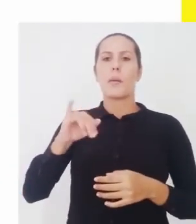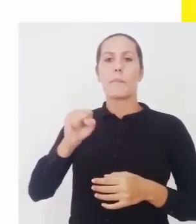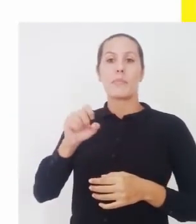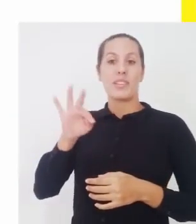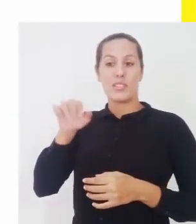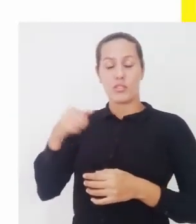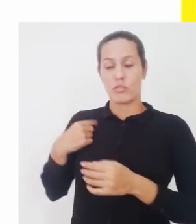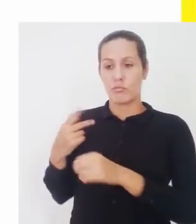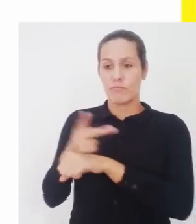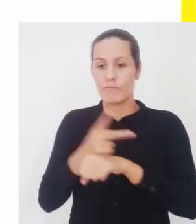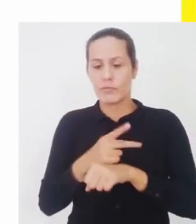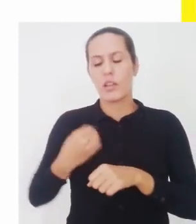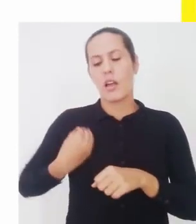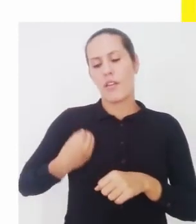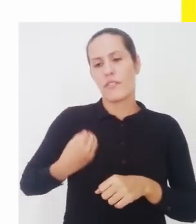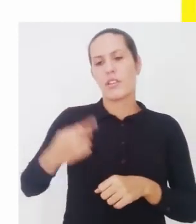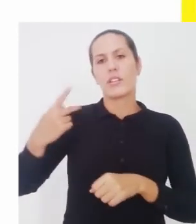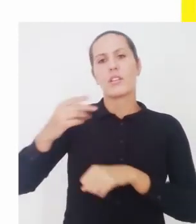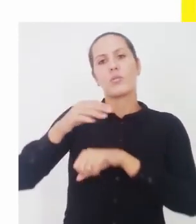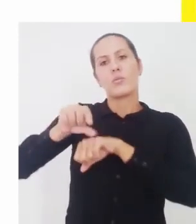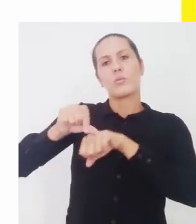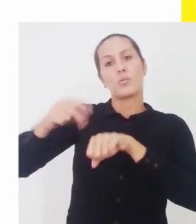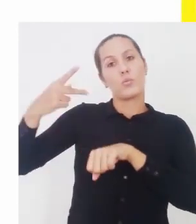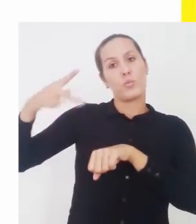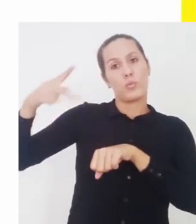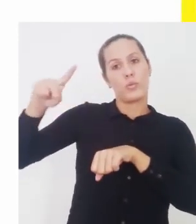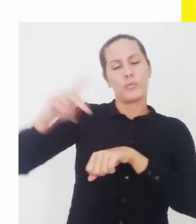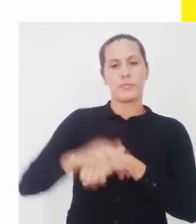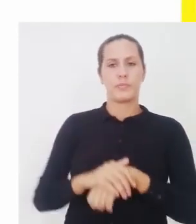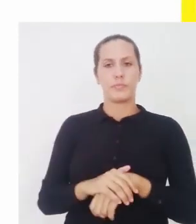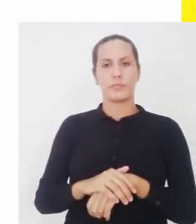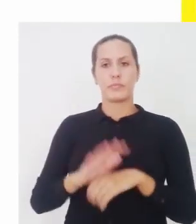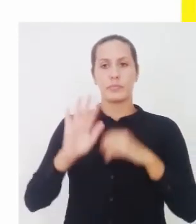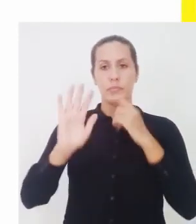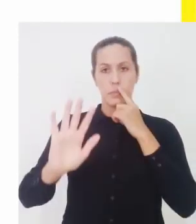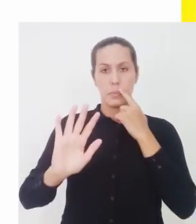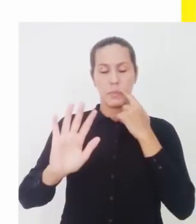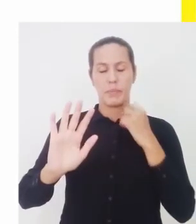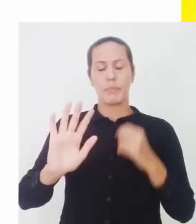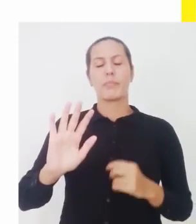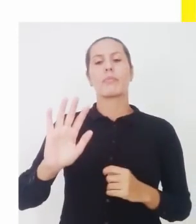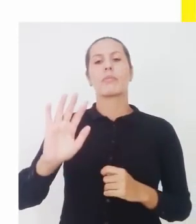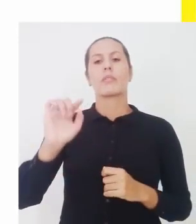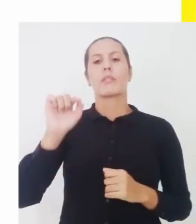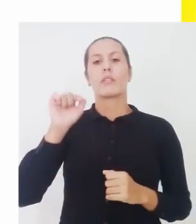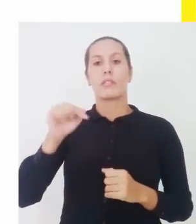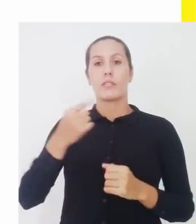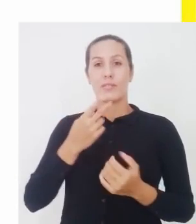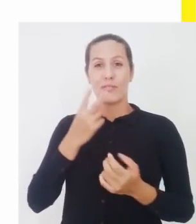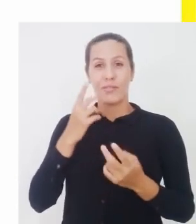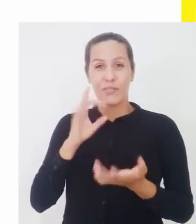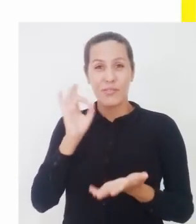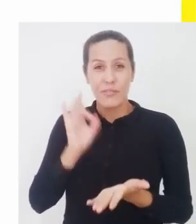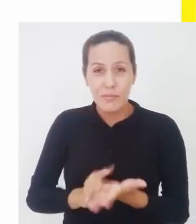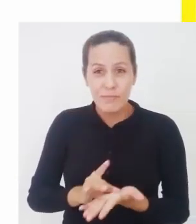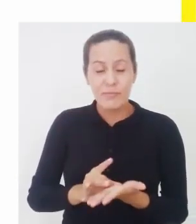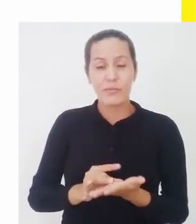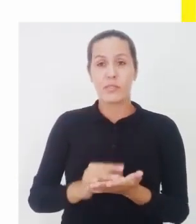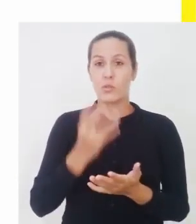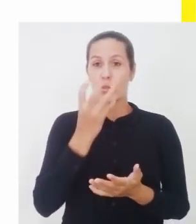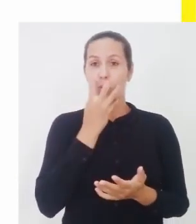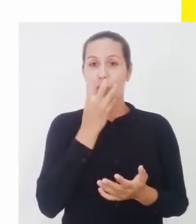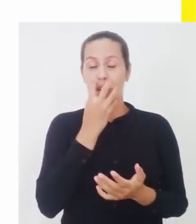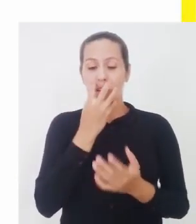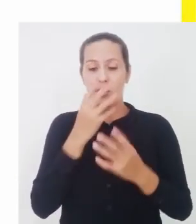daí. A sua opinião é a suspeita daquilo que você acha ser o que está acontecendo. E as suas